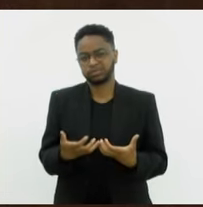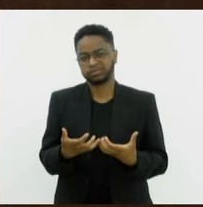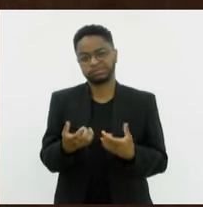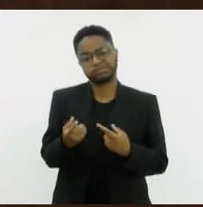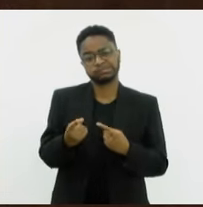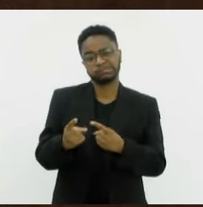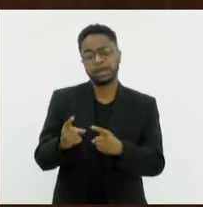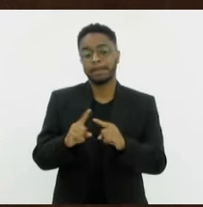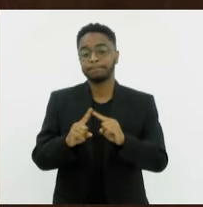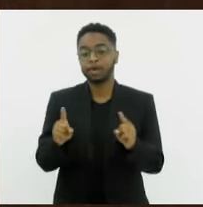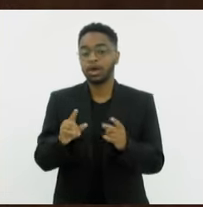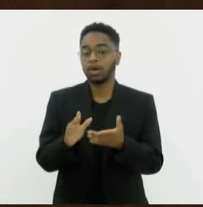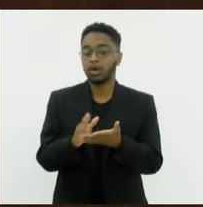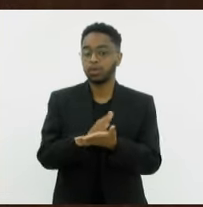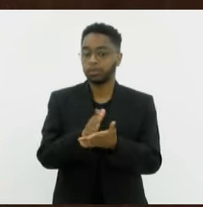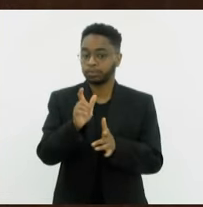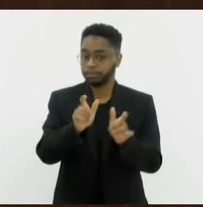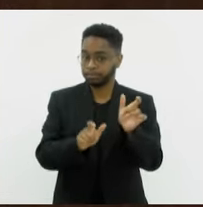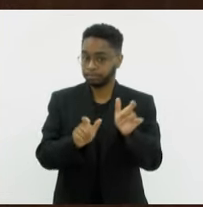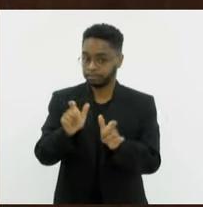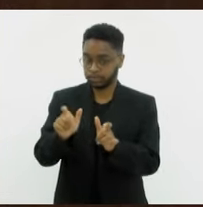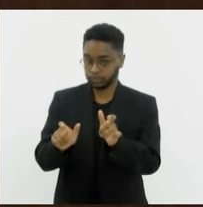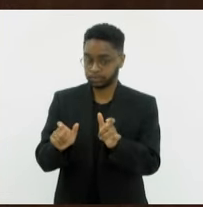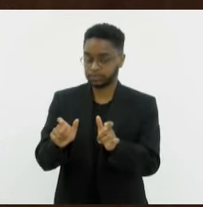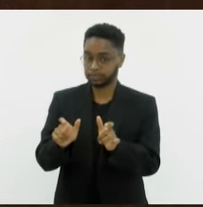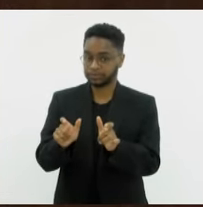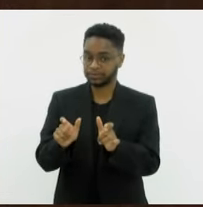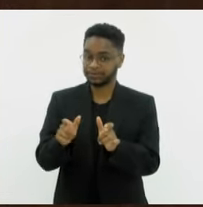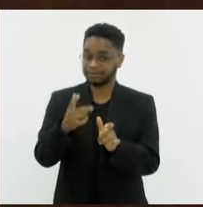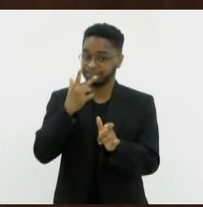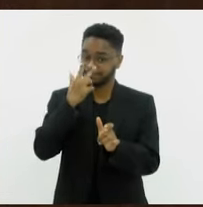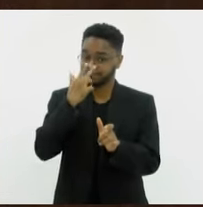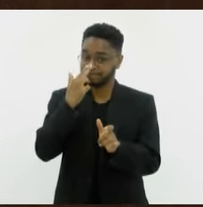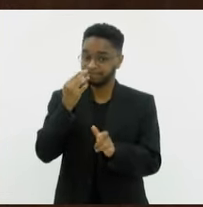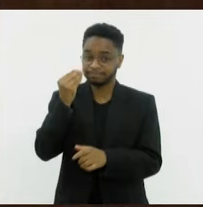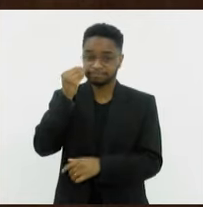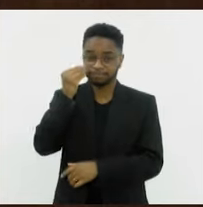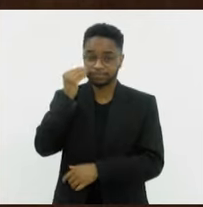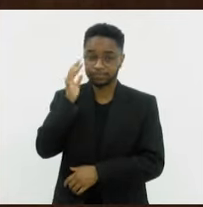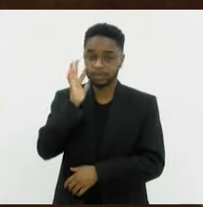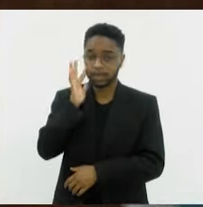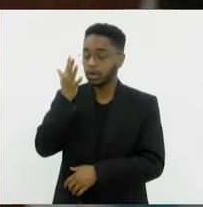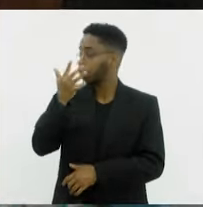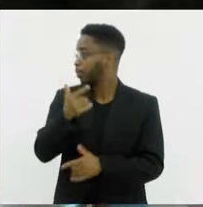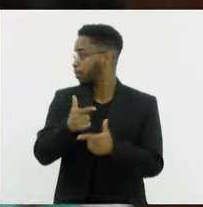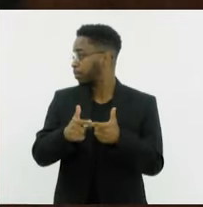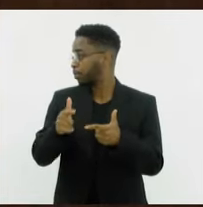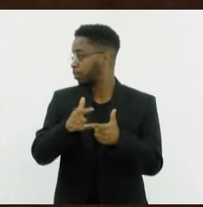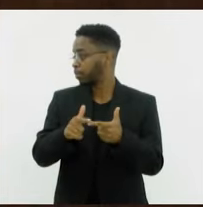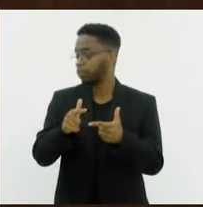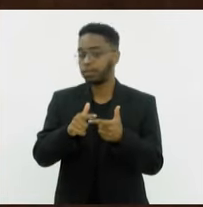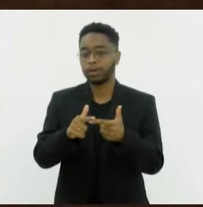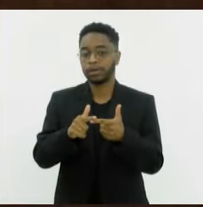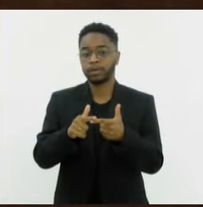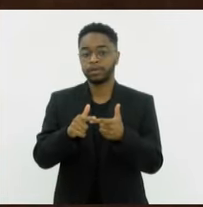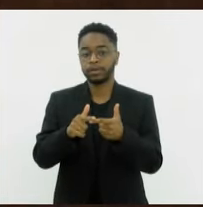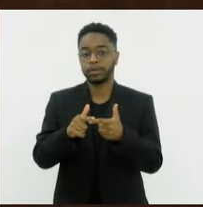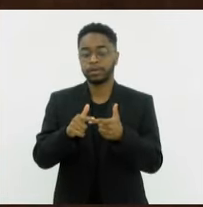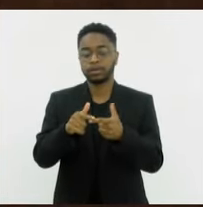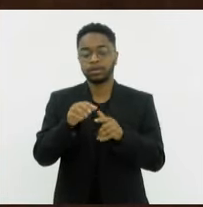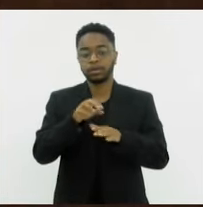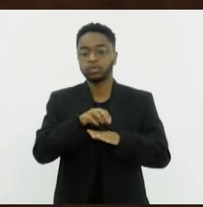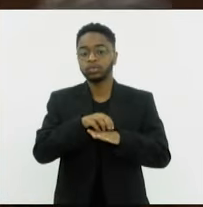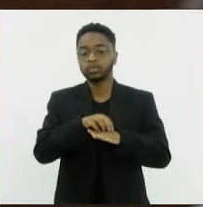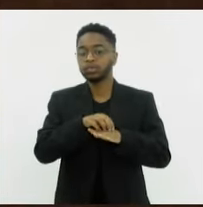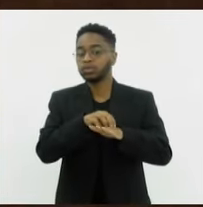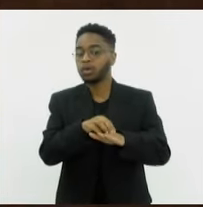mas algumas pessoas parecem que eles querem resolver o problema do trânsito no achismo. E o